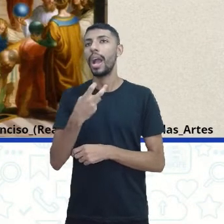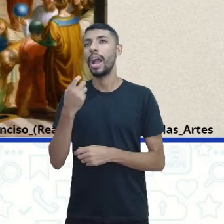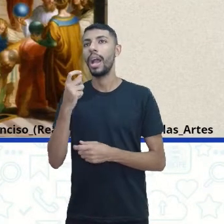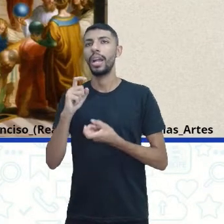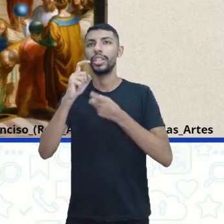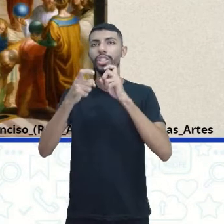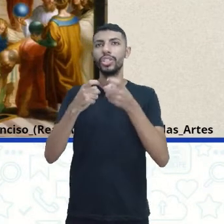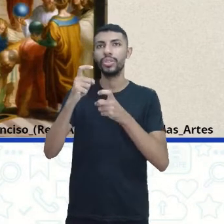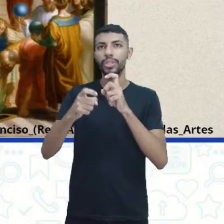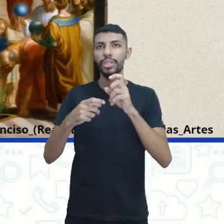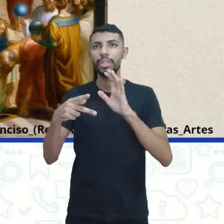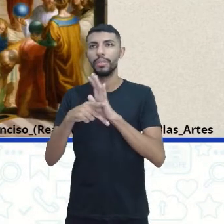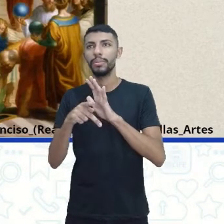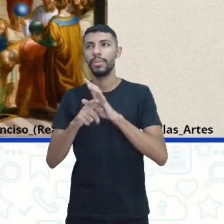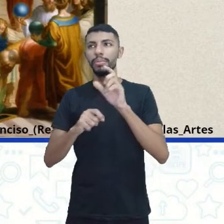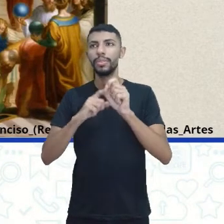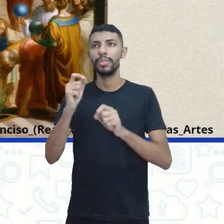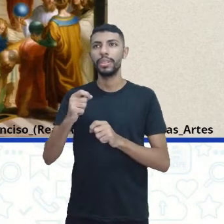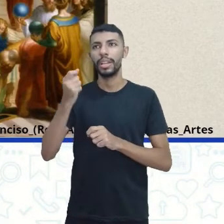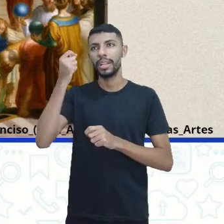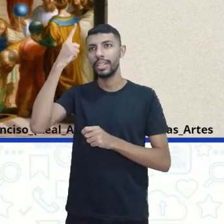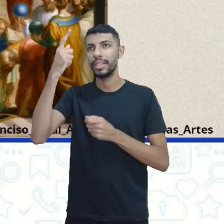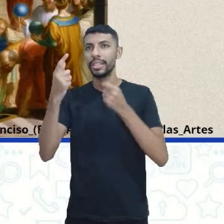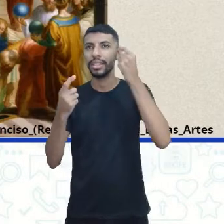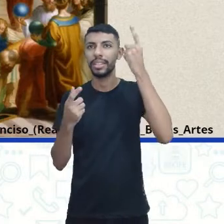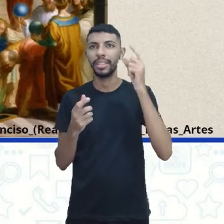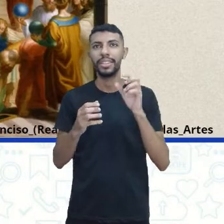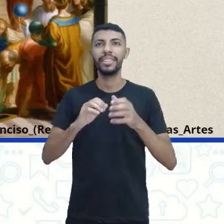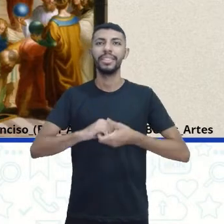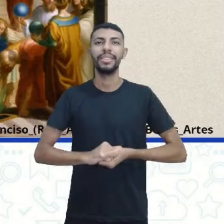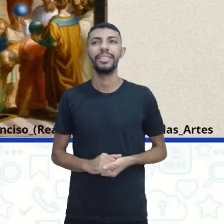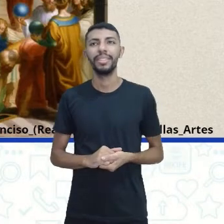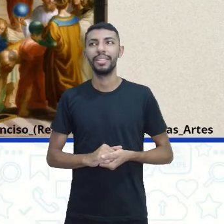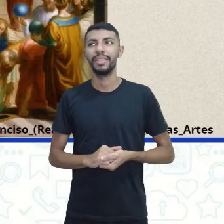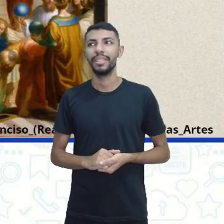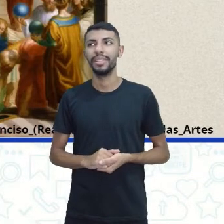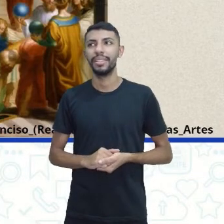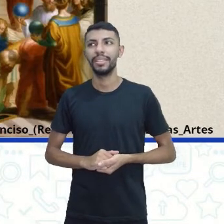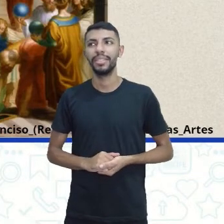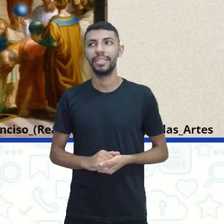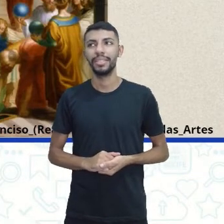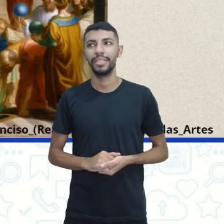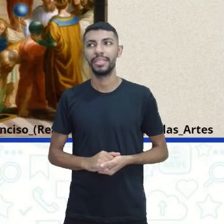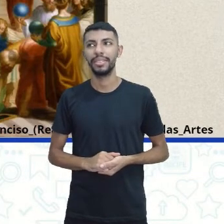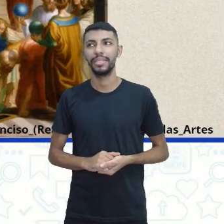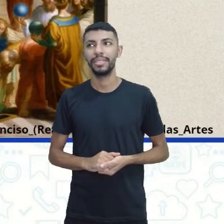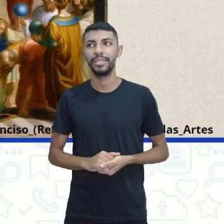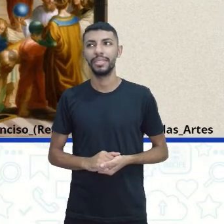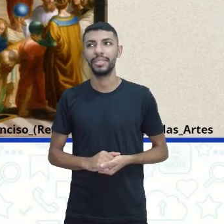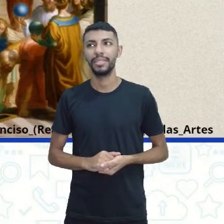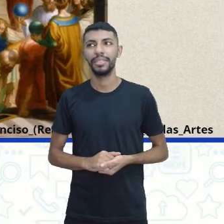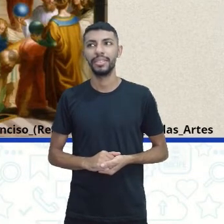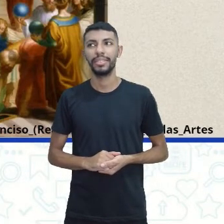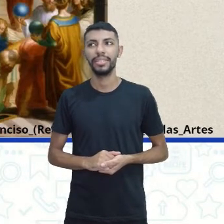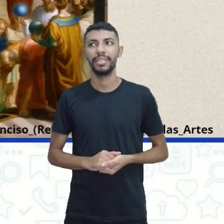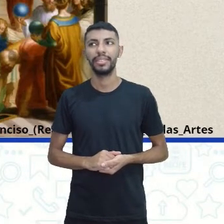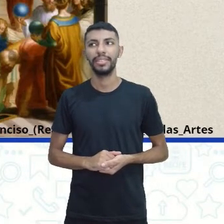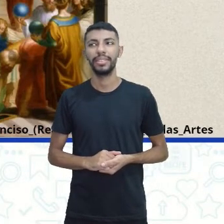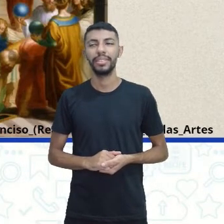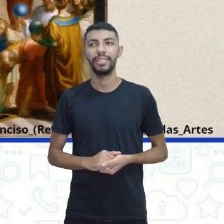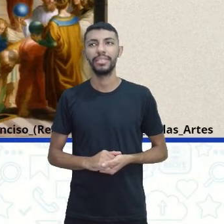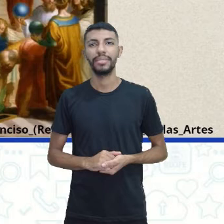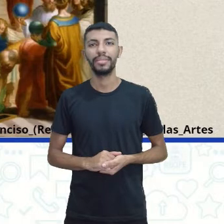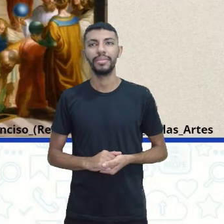lado distante de Bruno, gente, porque assim, eu vou falar esquerda da direita errado, porque na TV a gente fica trocado, certo?